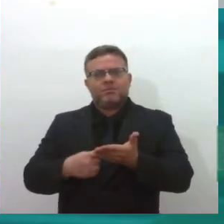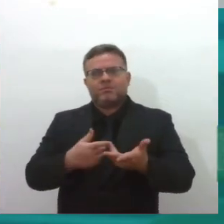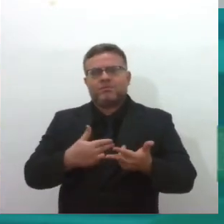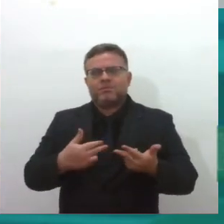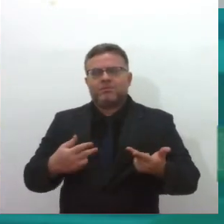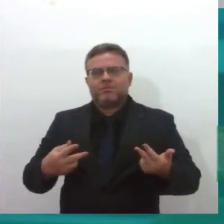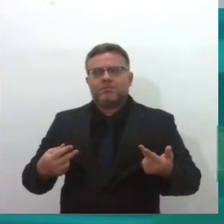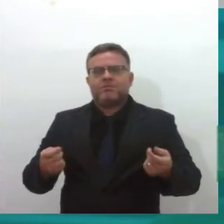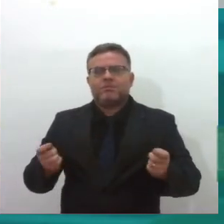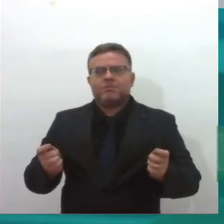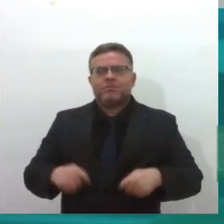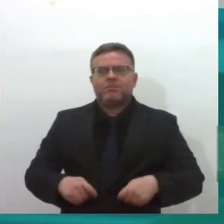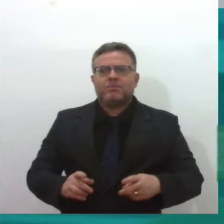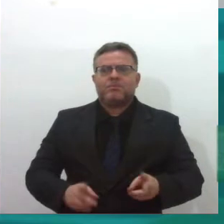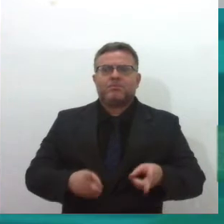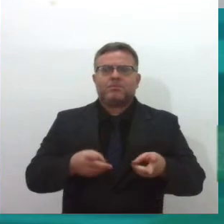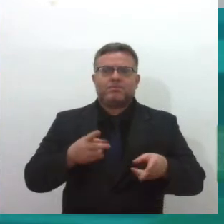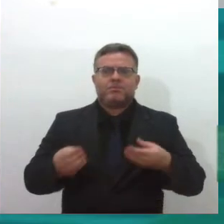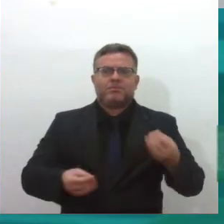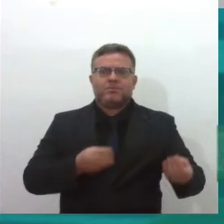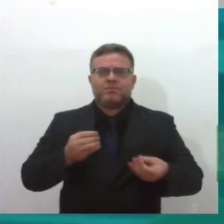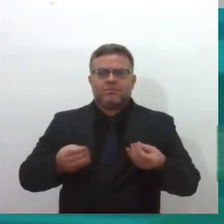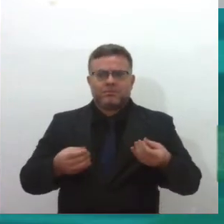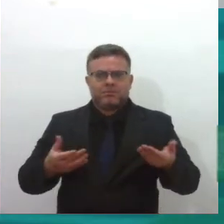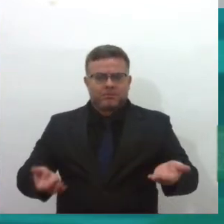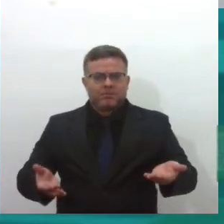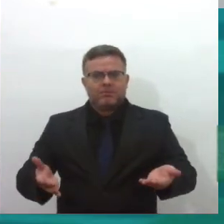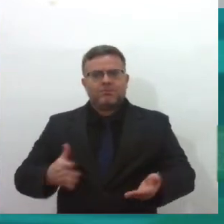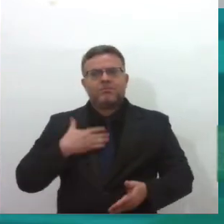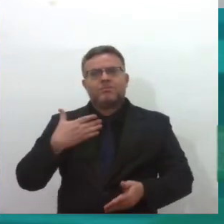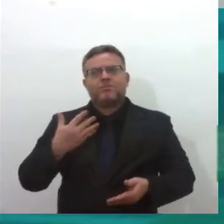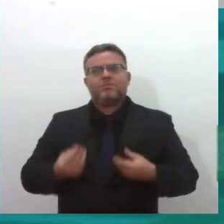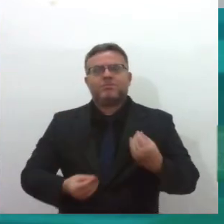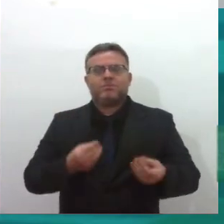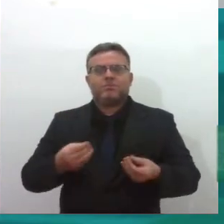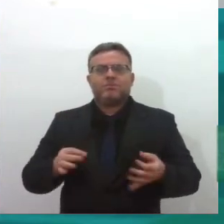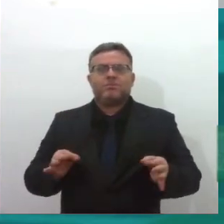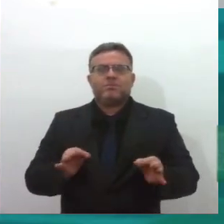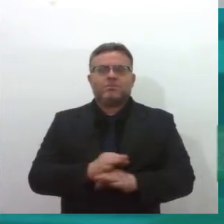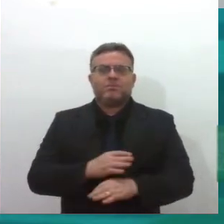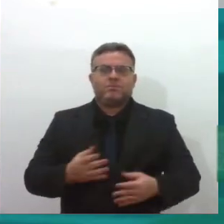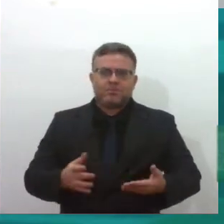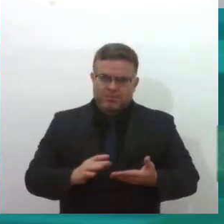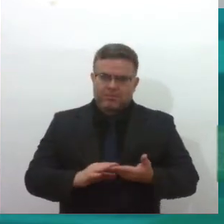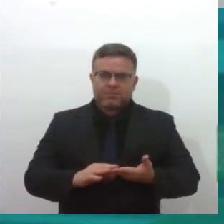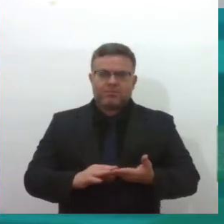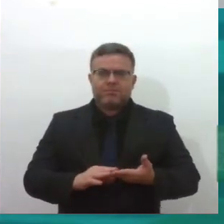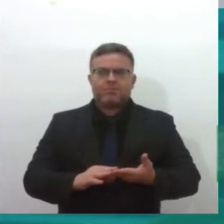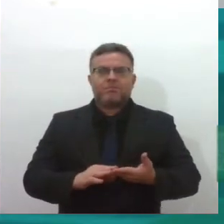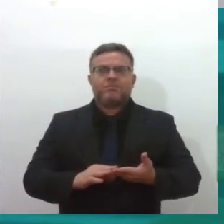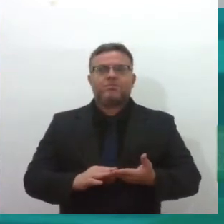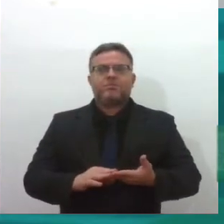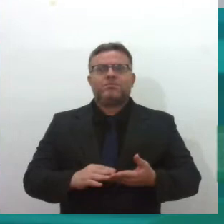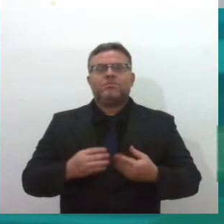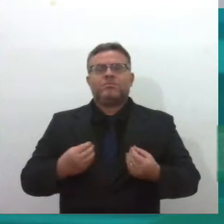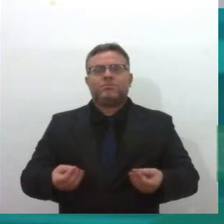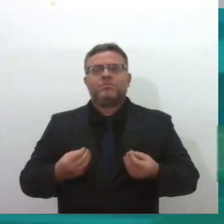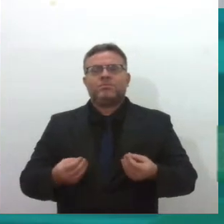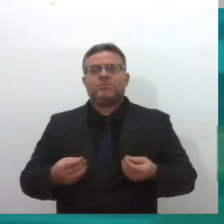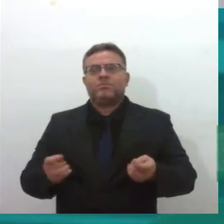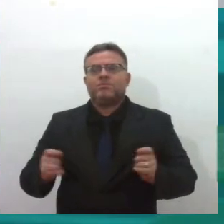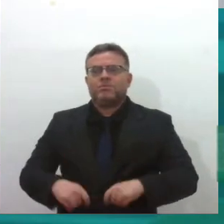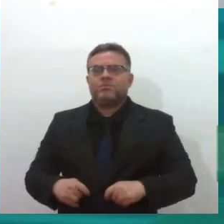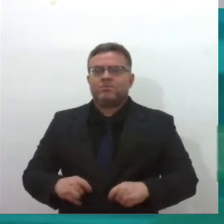processos, trazendo um desafio muito grande para o jurista, para o delegado de polícia, para o advogado, para o promotor, em aplicar, e é